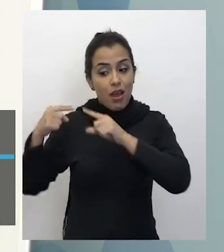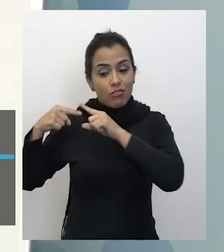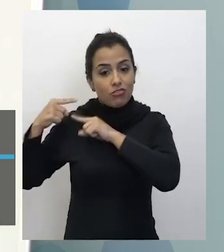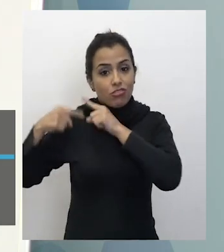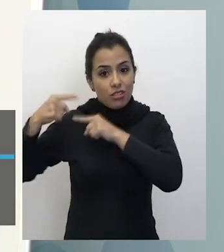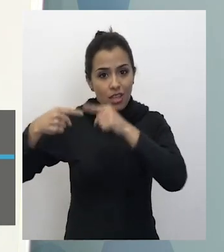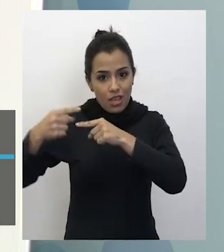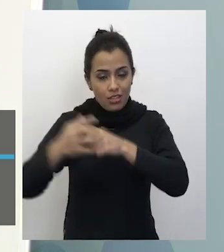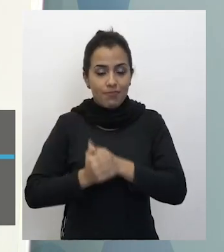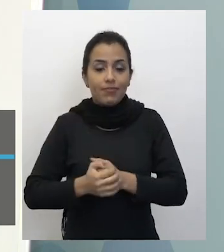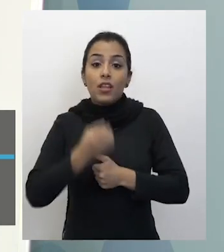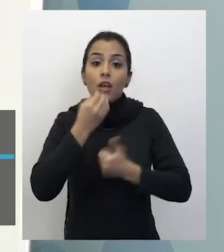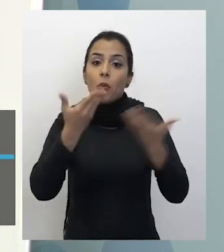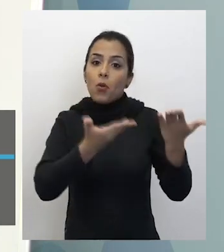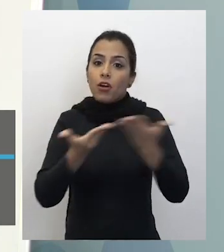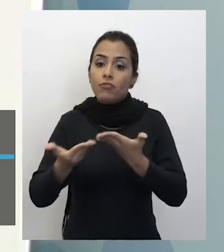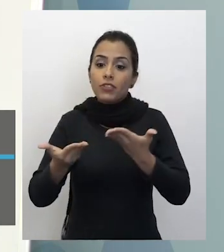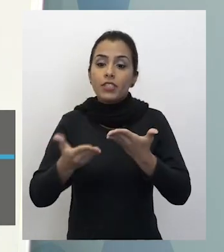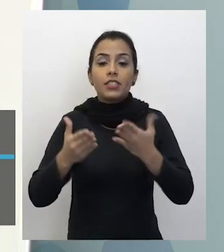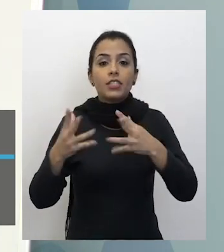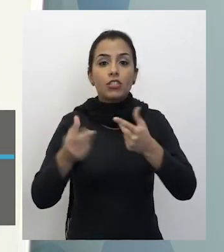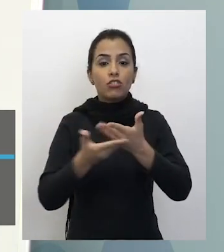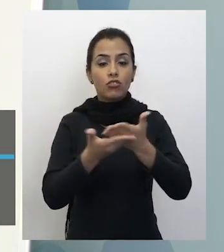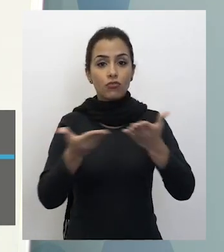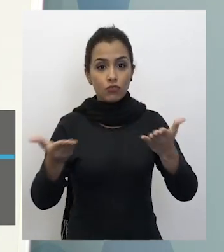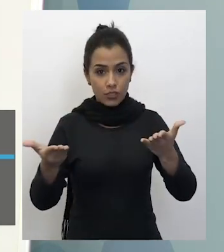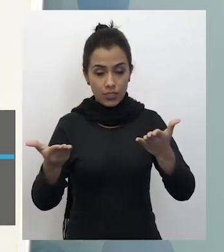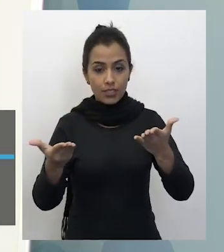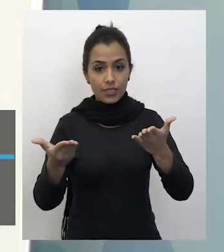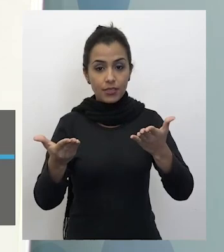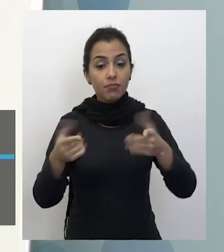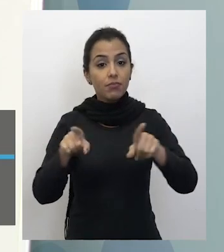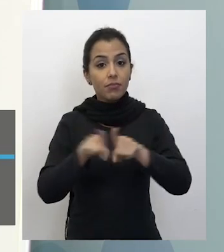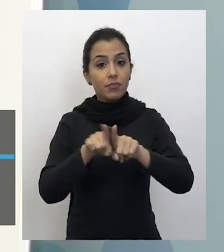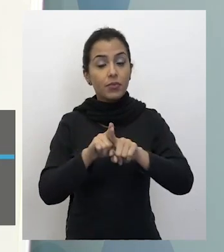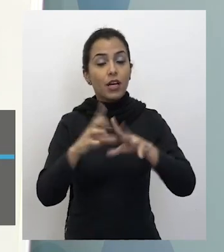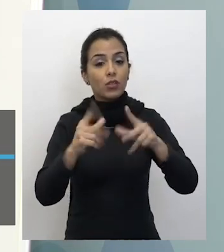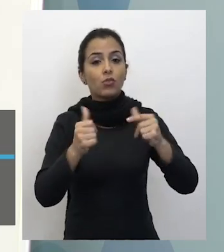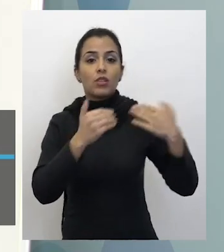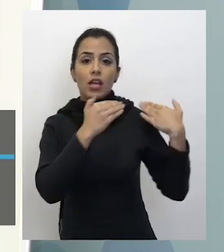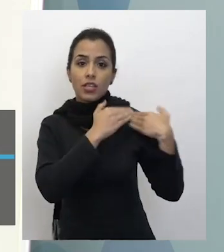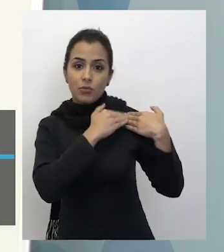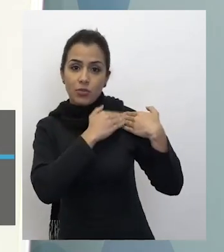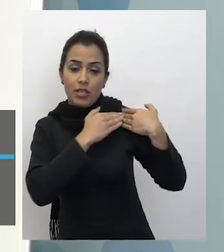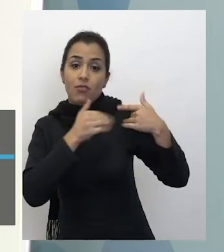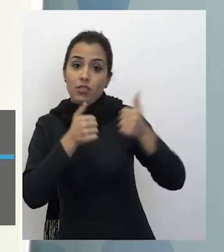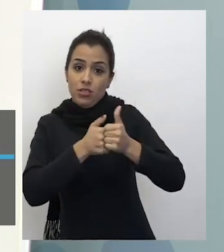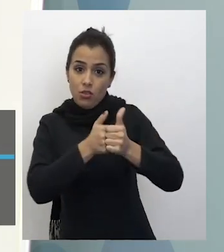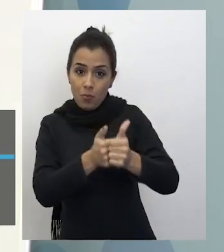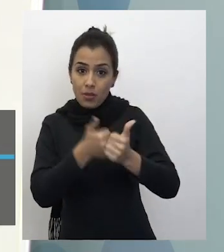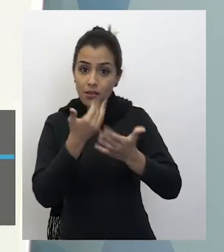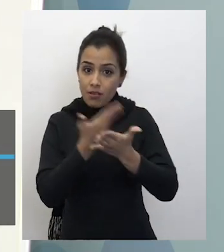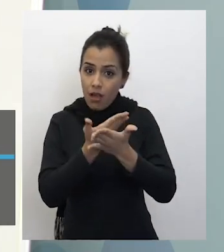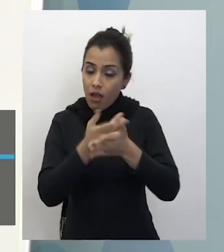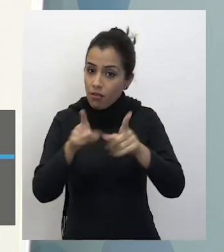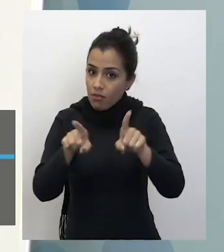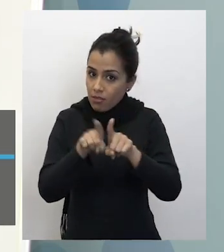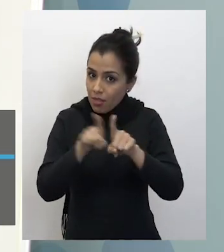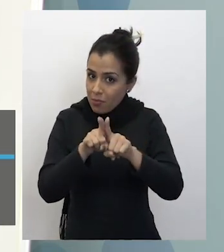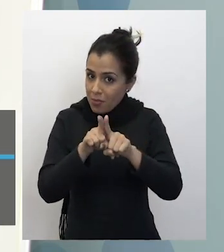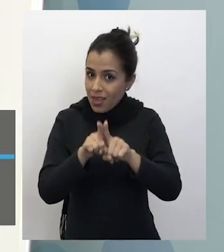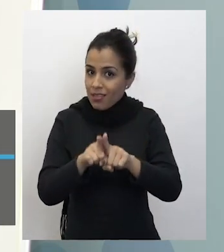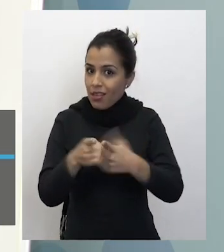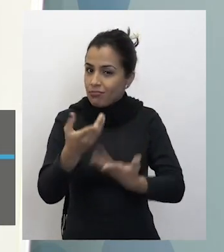Eu quero dar as boas-vindas a vocês, educandos do nono ano, aos responsáveis que estão aí acompanhando as aulas e também nossos